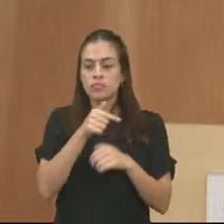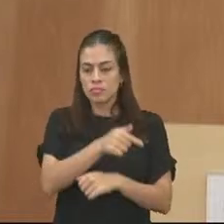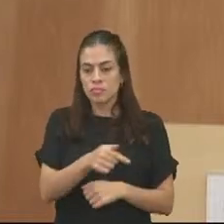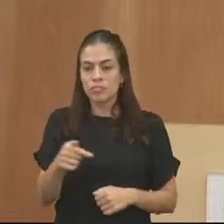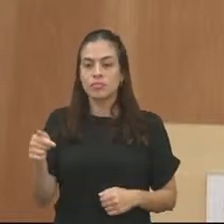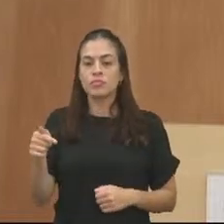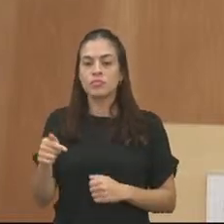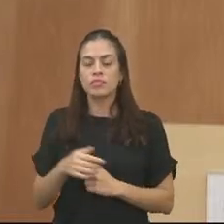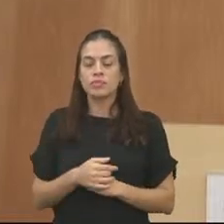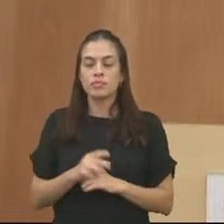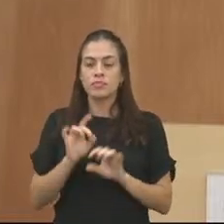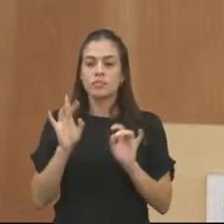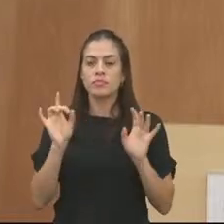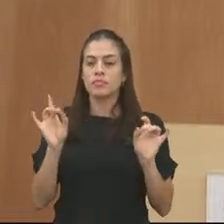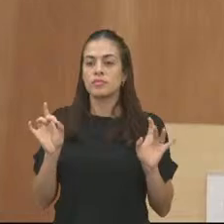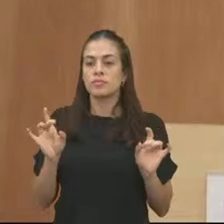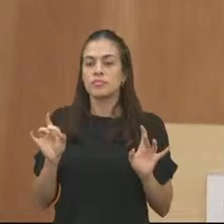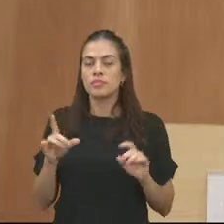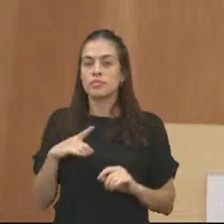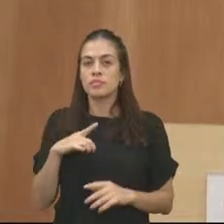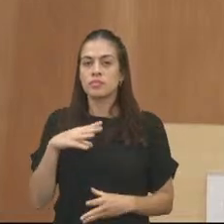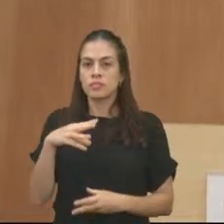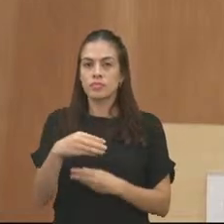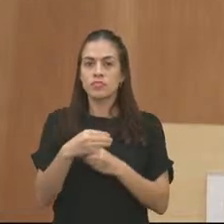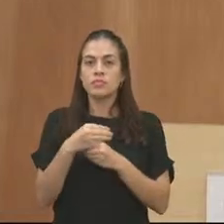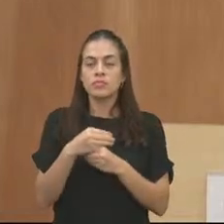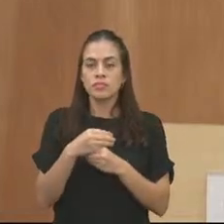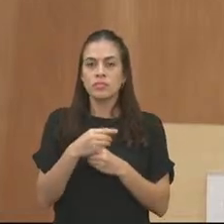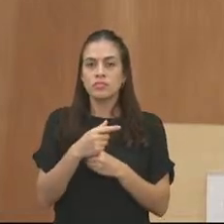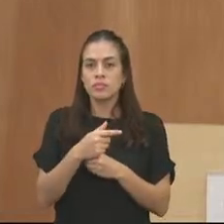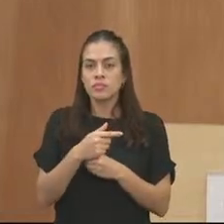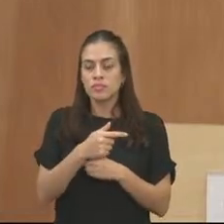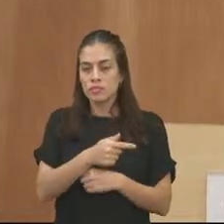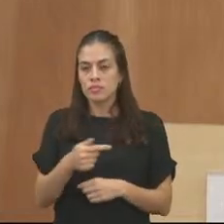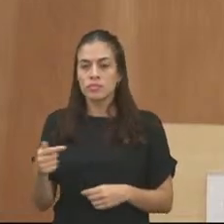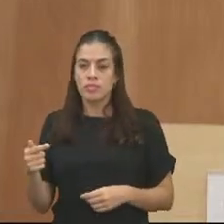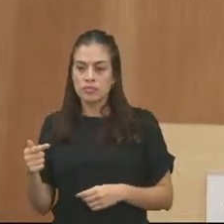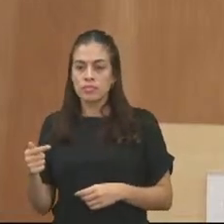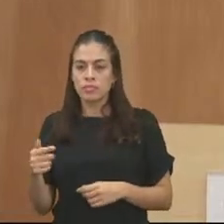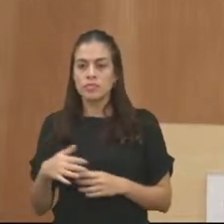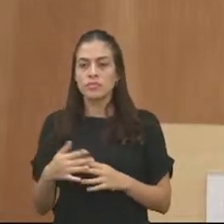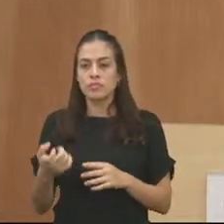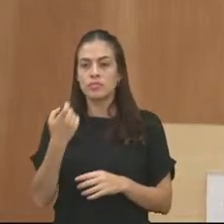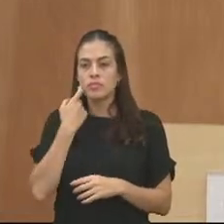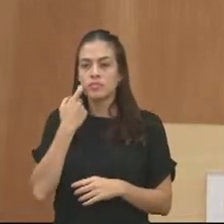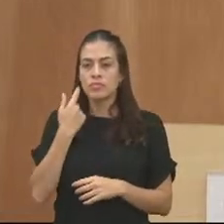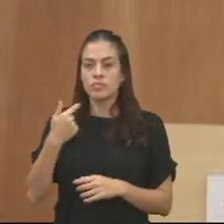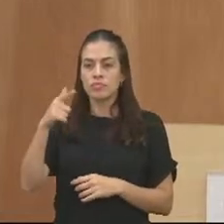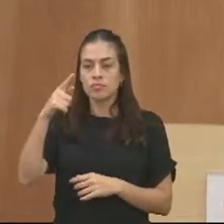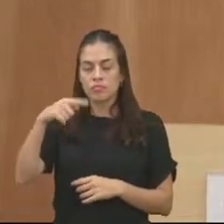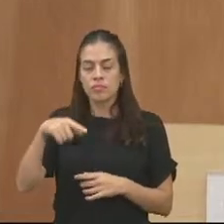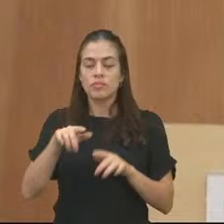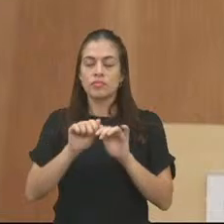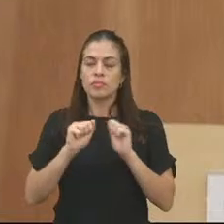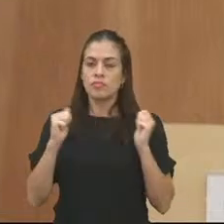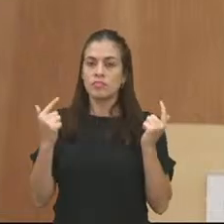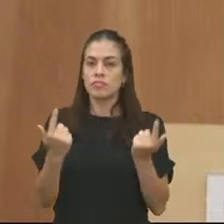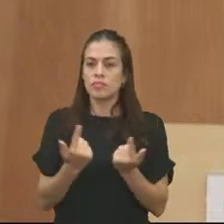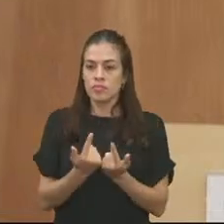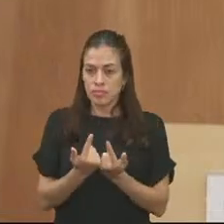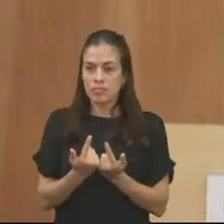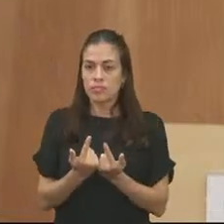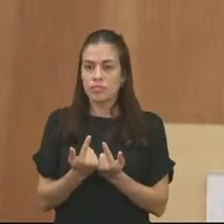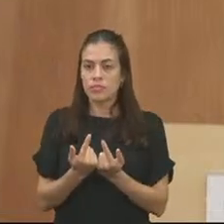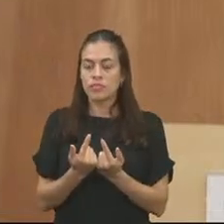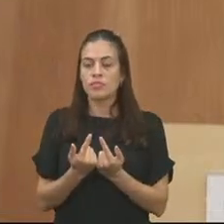semana, especialmente, a gente vai ter um resumo da semana que vai abarcar as últimas 2 semanas, porque na sexta-feira passada eu estava na Alesp, visitando o gabinete da deputada